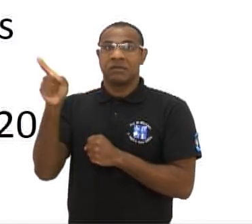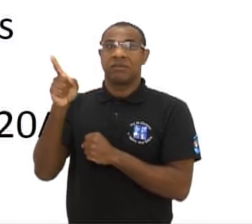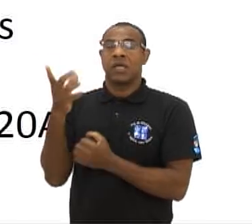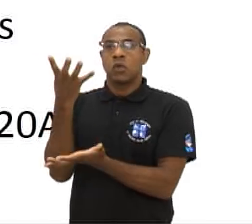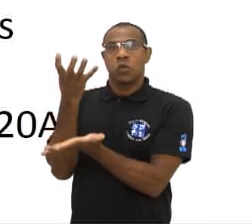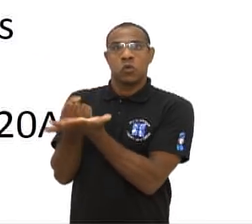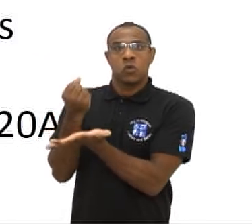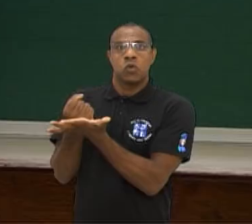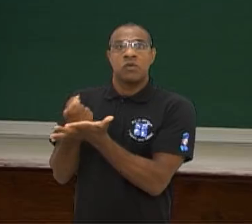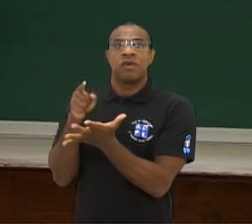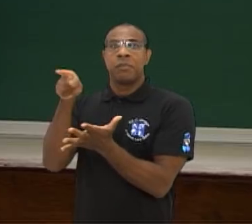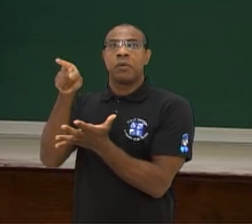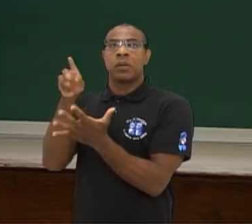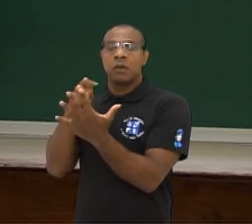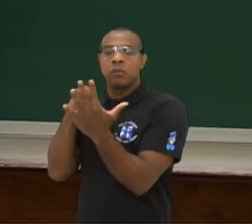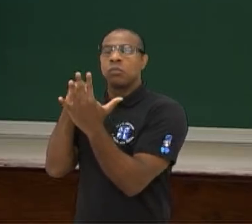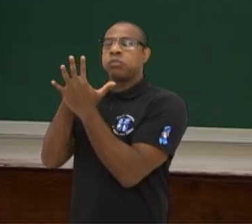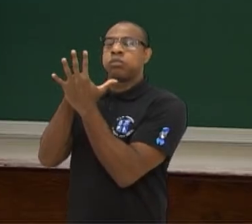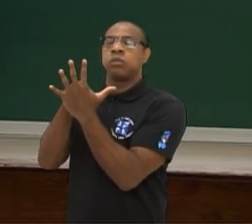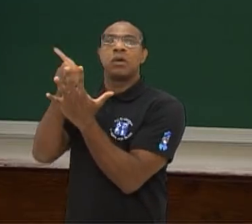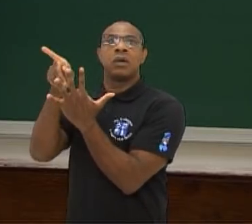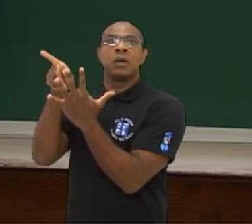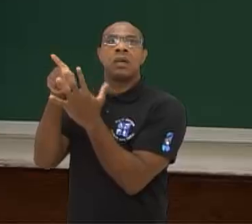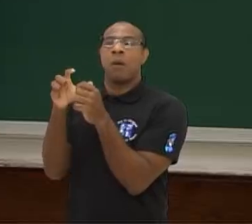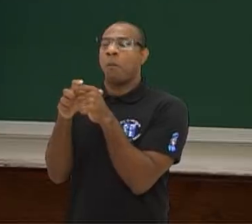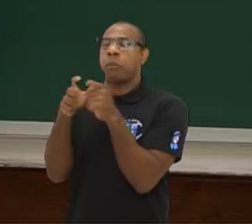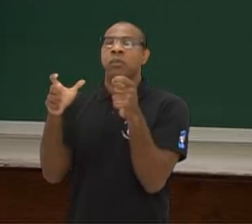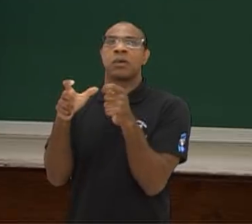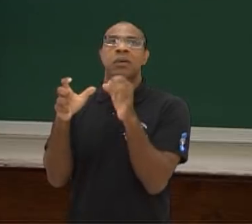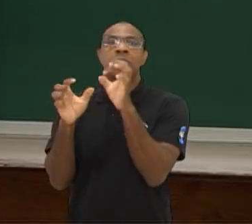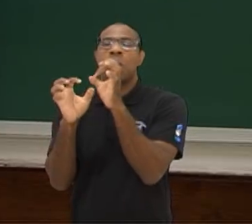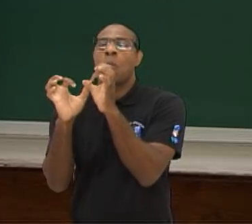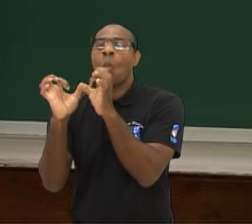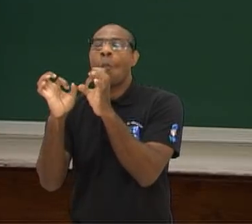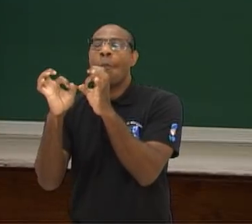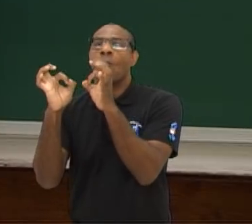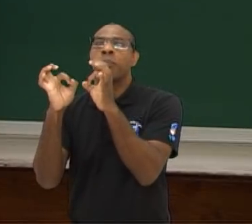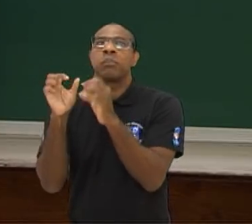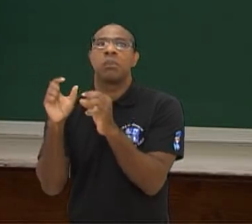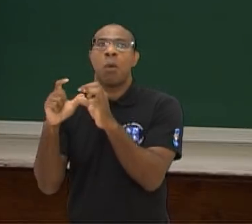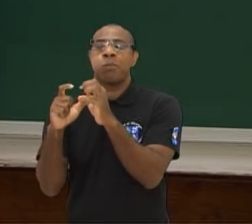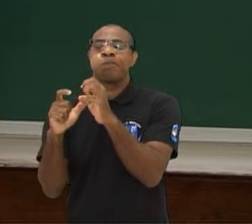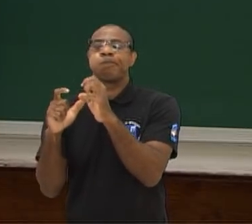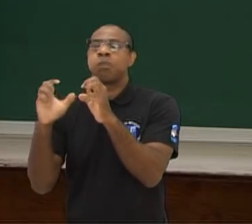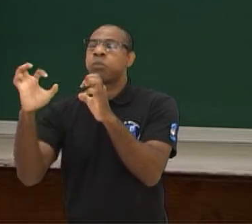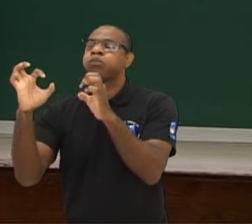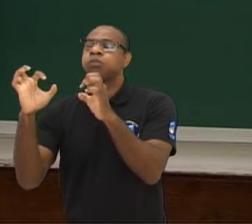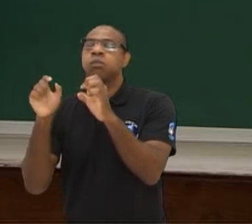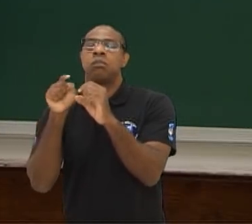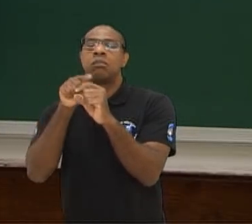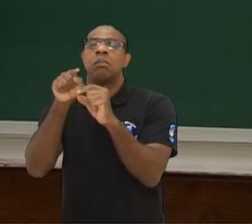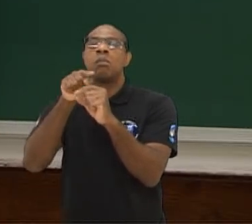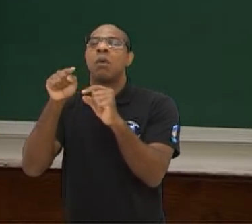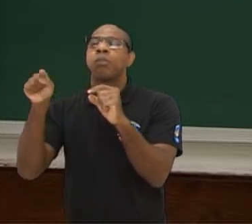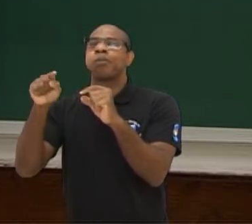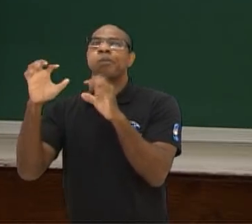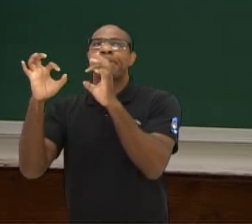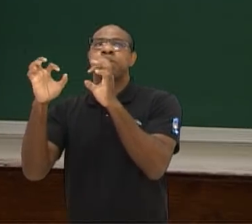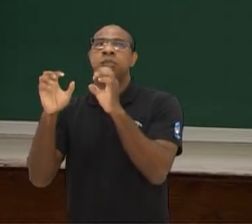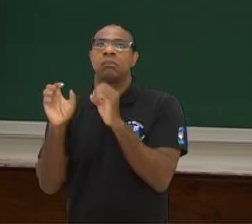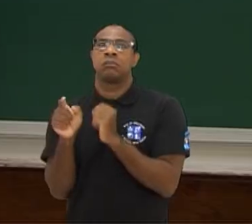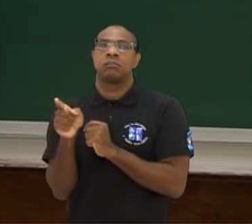colocar nessa tomada com o buraquinho maior, né? Esse buraquinho ele vai ter